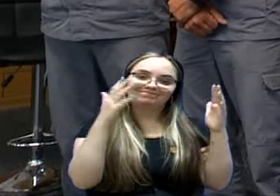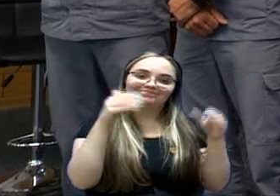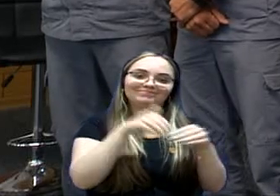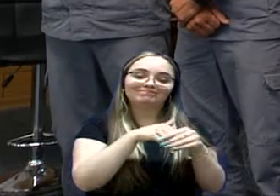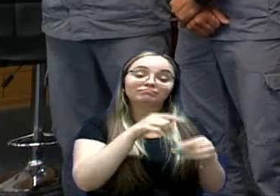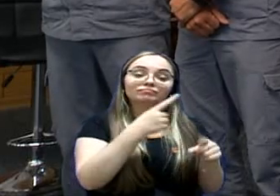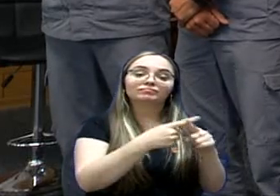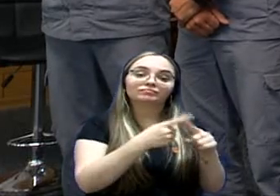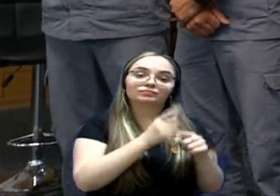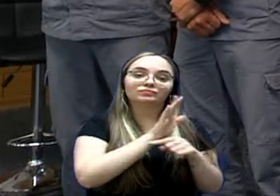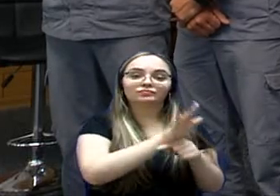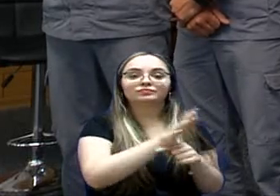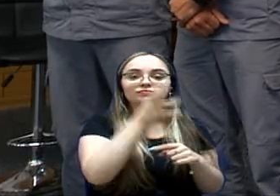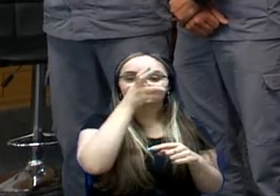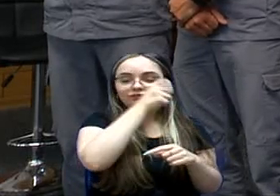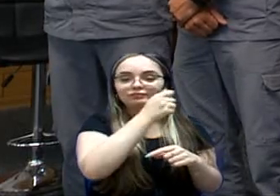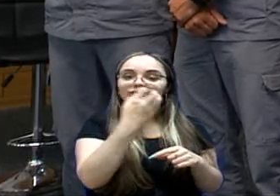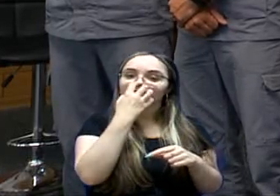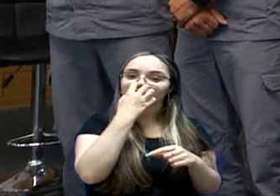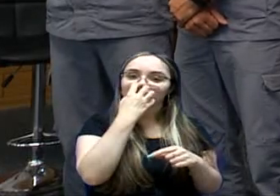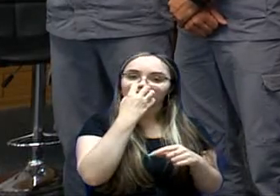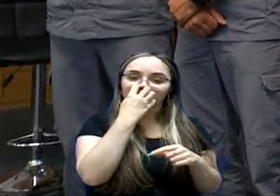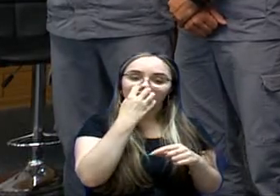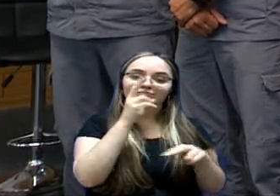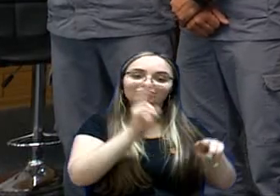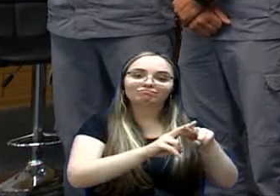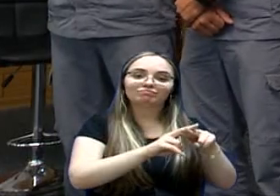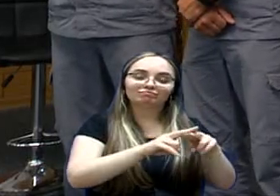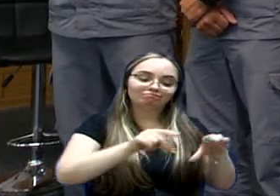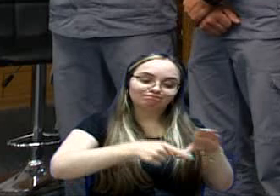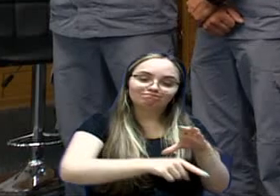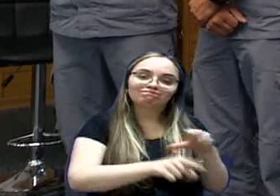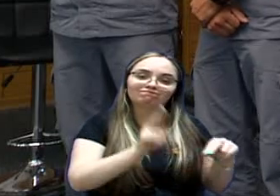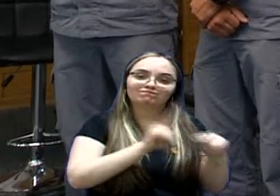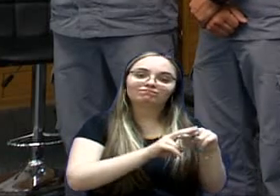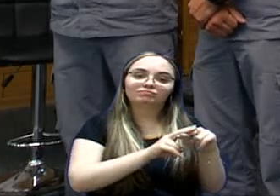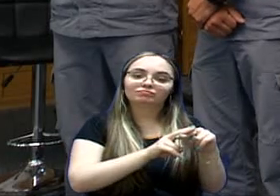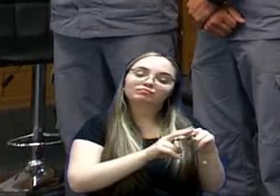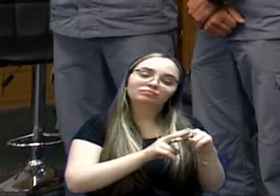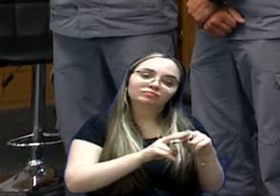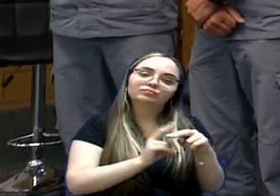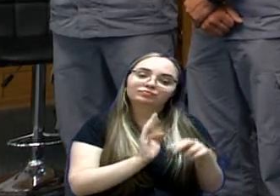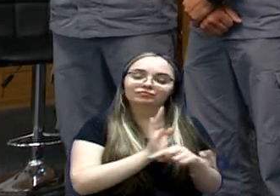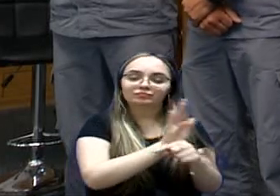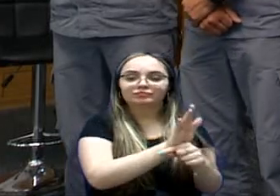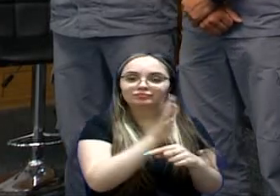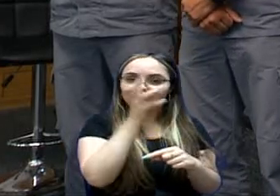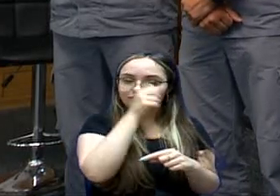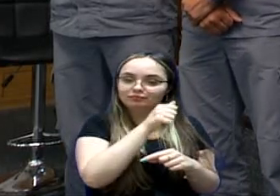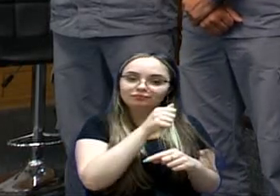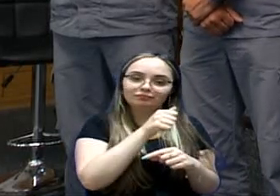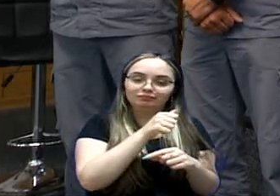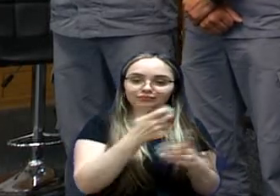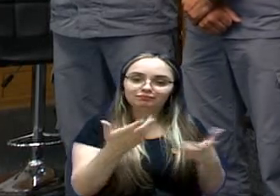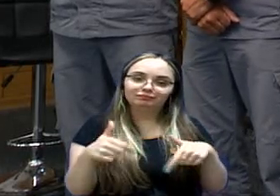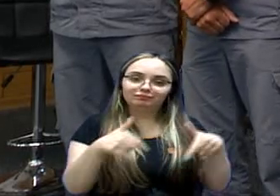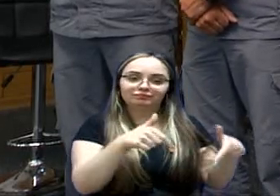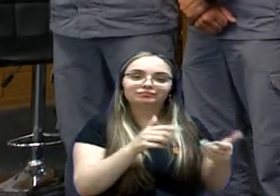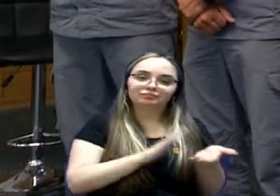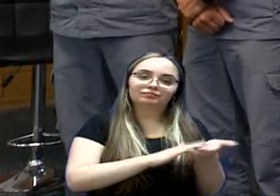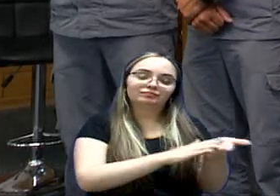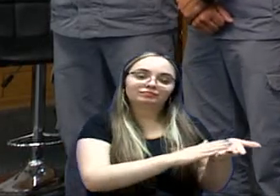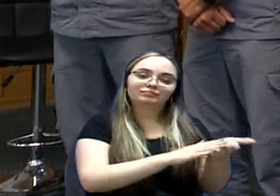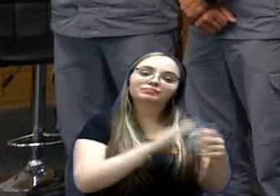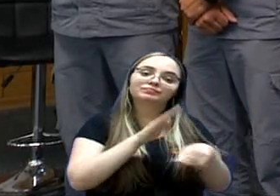pelo salvamento de uma cachorra que estava presa em um buraco no bairro do Genebra, Brigadeiro Tobias, Sorocaba. Assina como